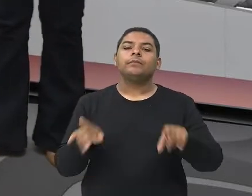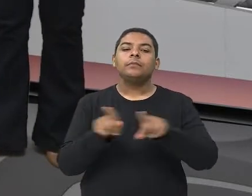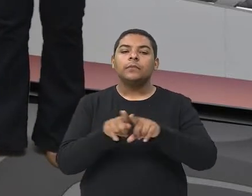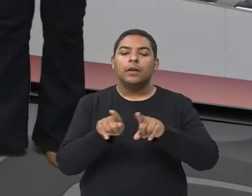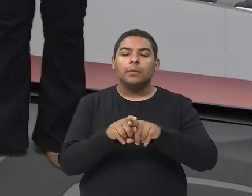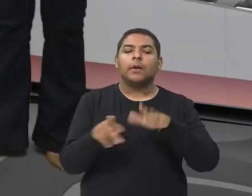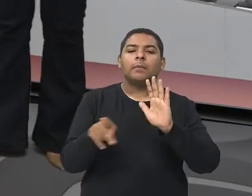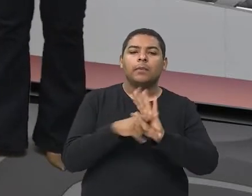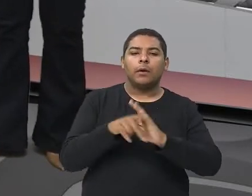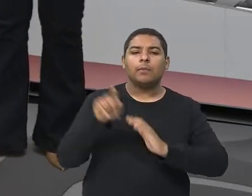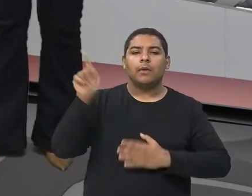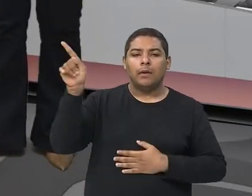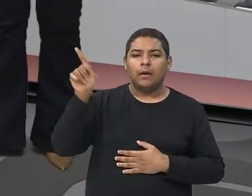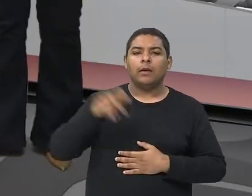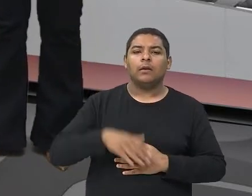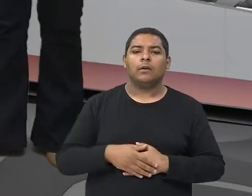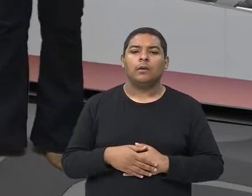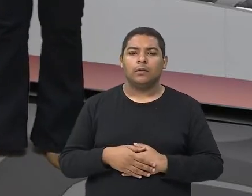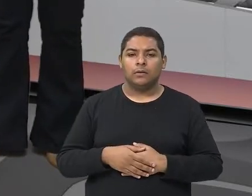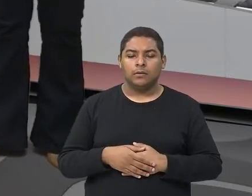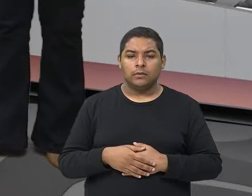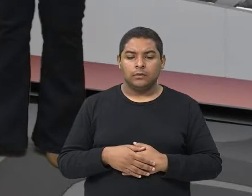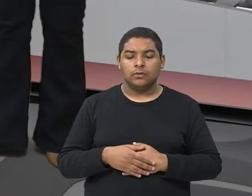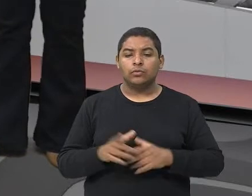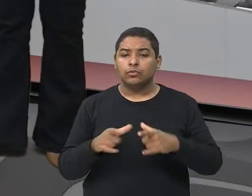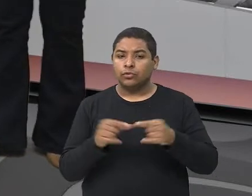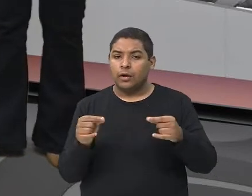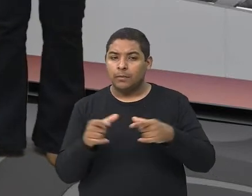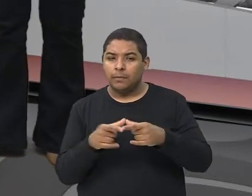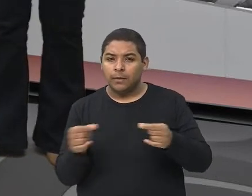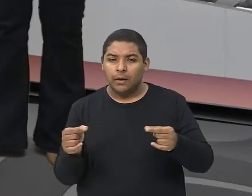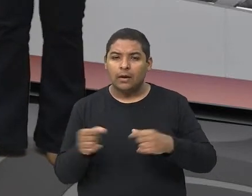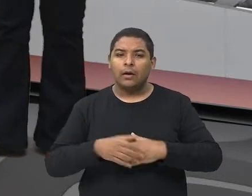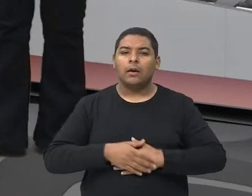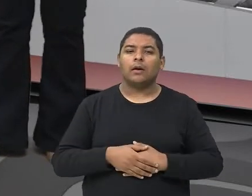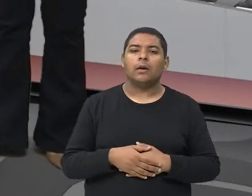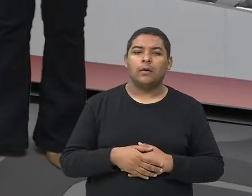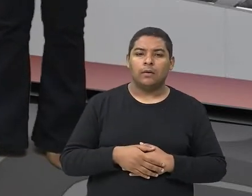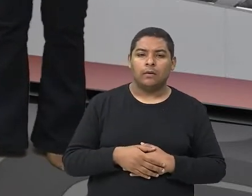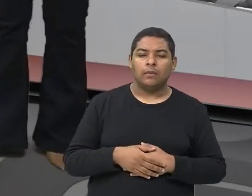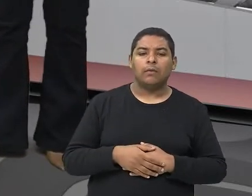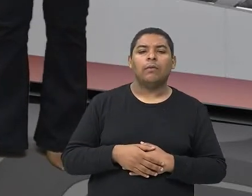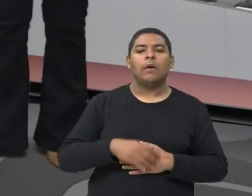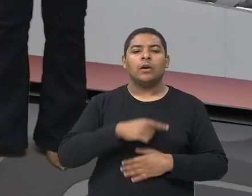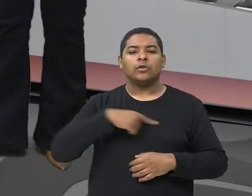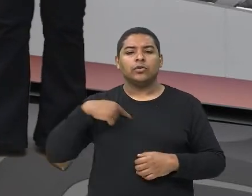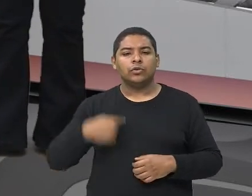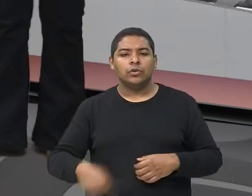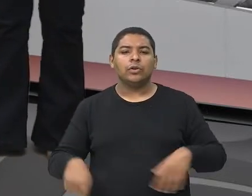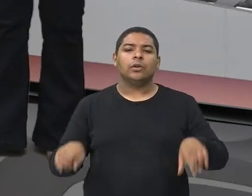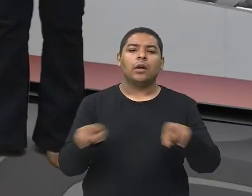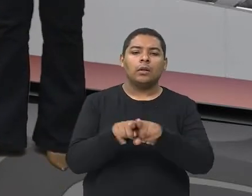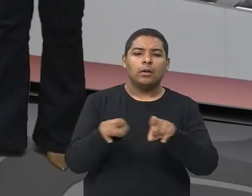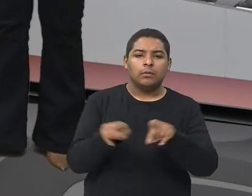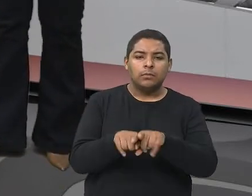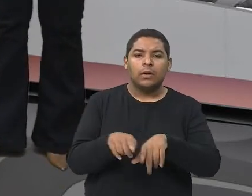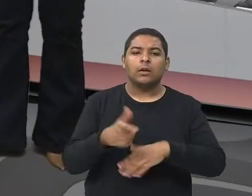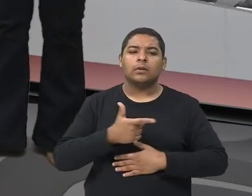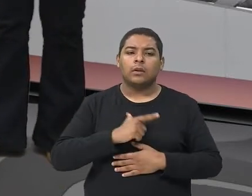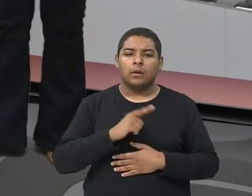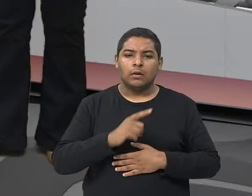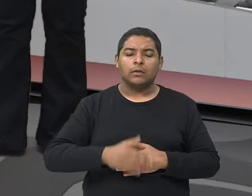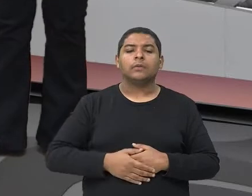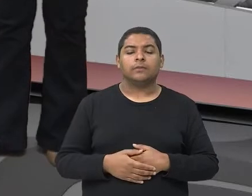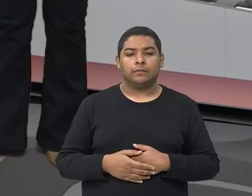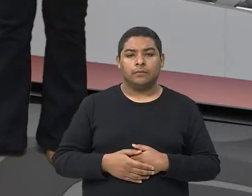do Japão e também da China, principalmente aí por matérias-primas, porque a gente sabe, por exemplo, que o Japão, né, vai